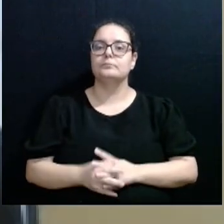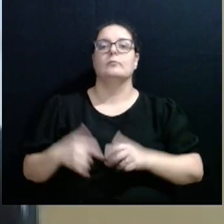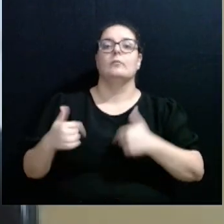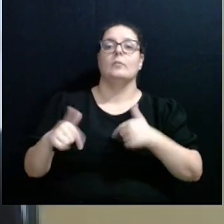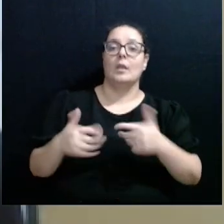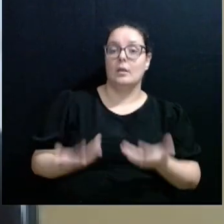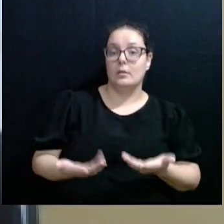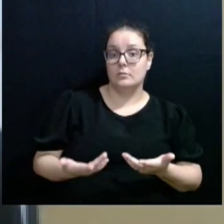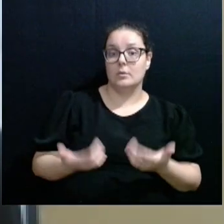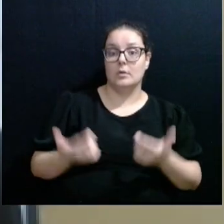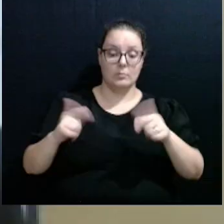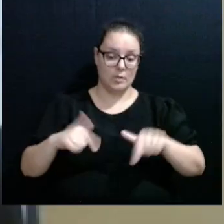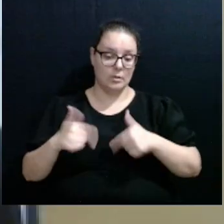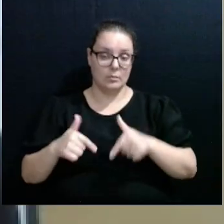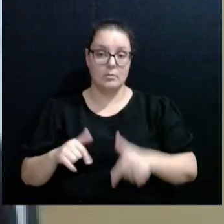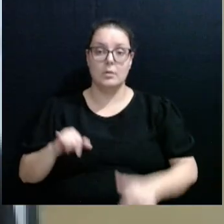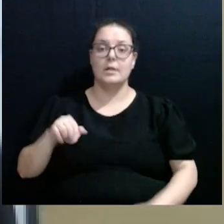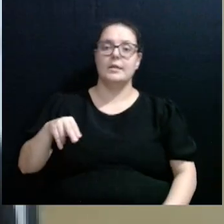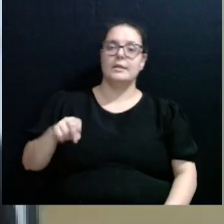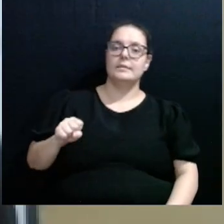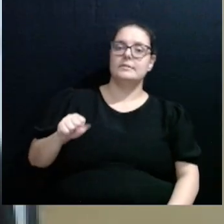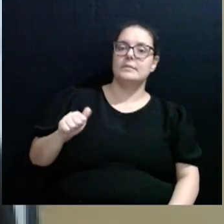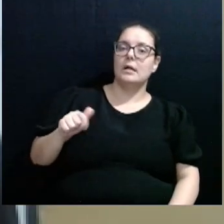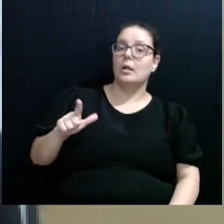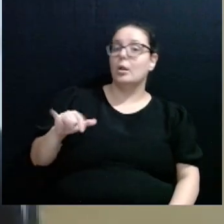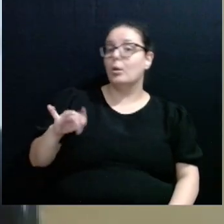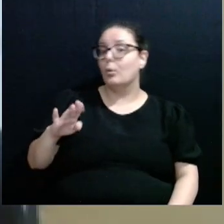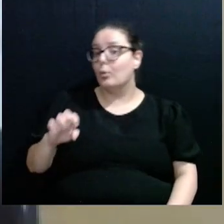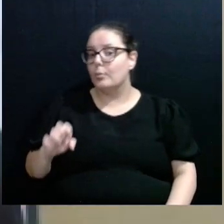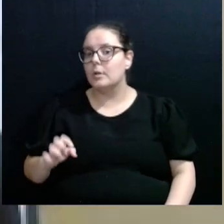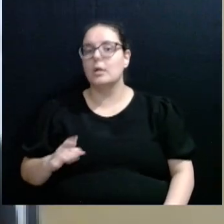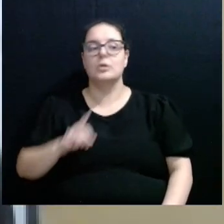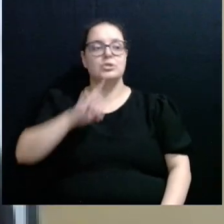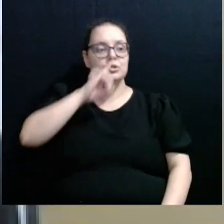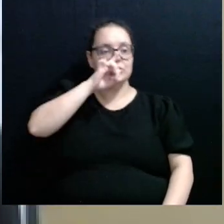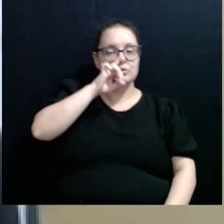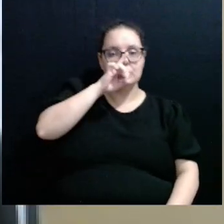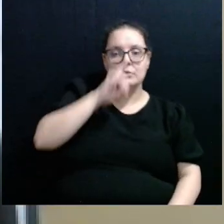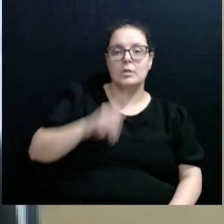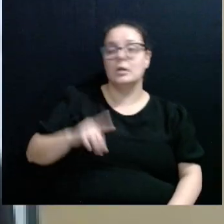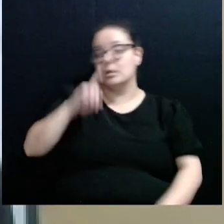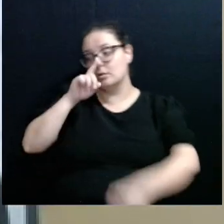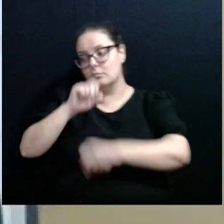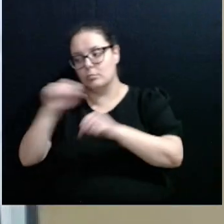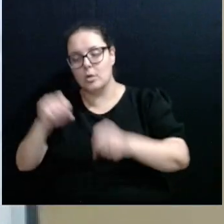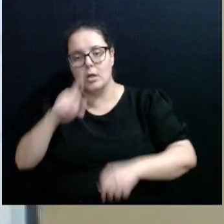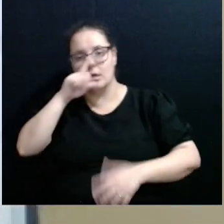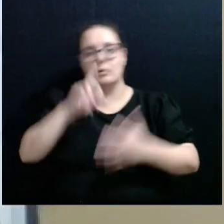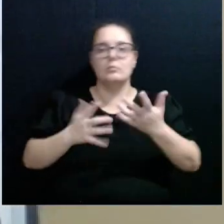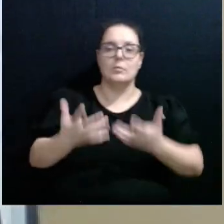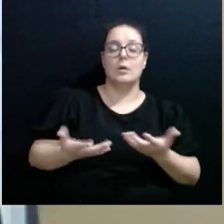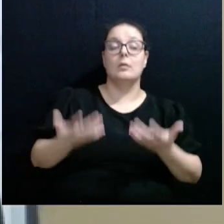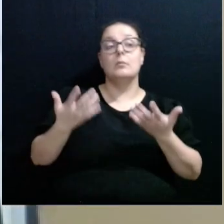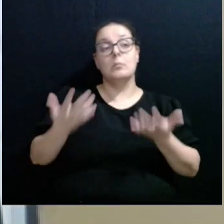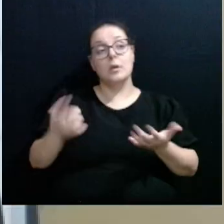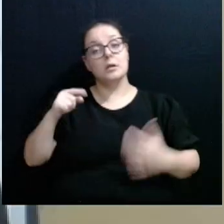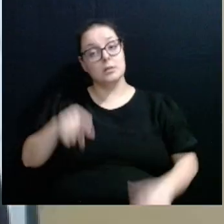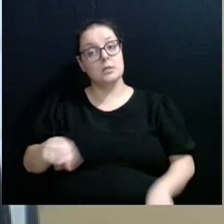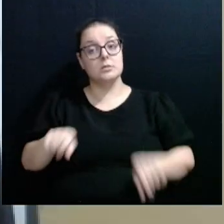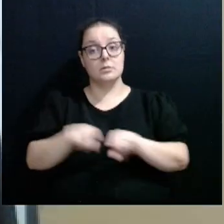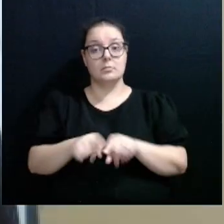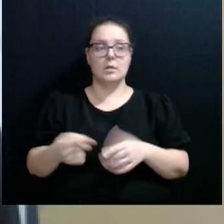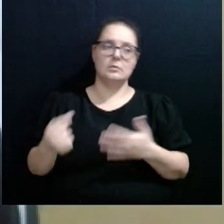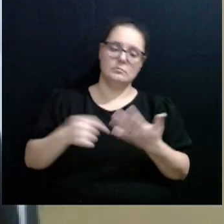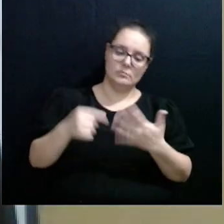trabalho insalubre, questão de periculosidade, risco de explosão, risco de incêndio, mas aí acabam sendo questões